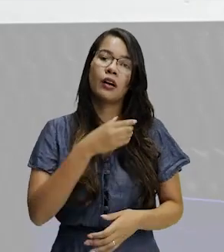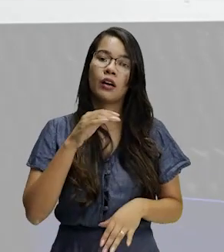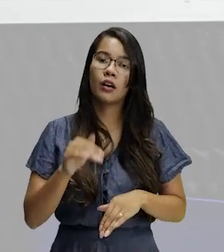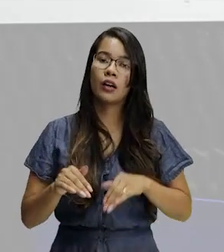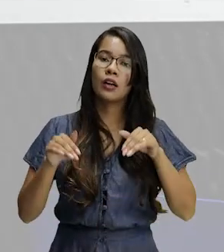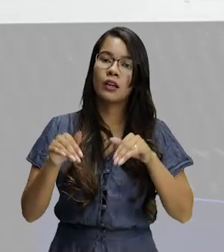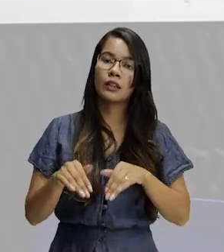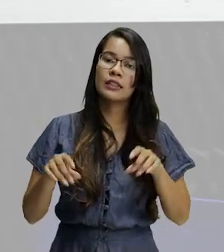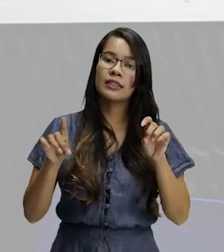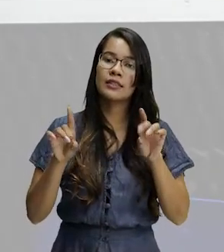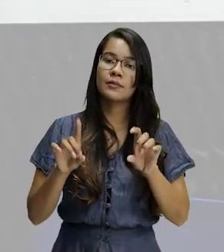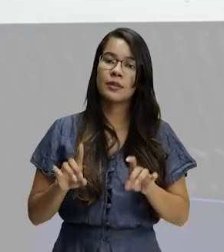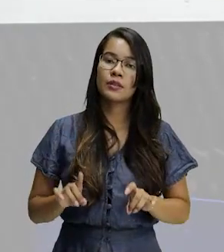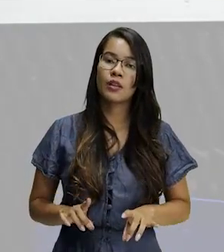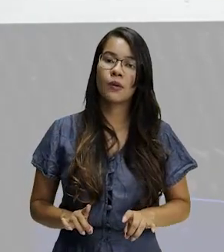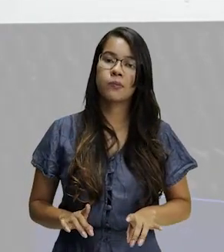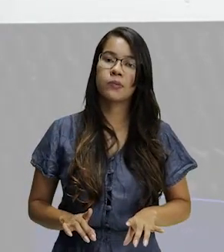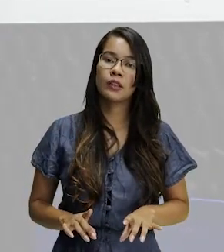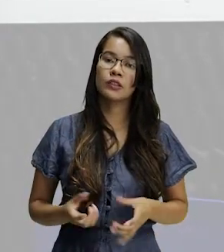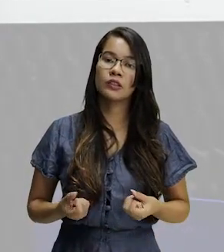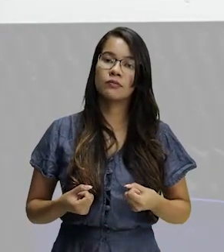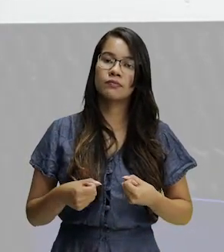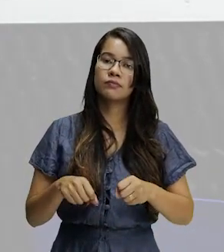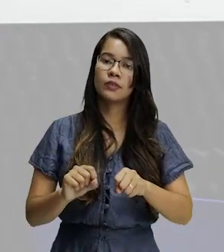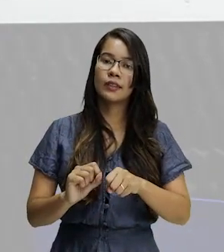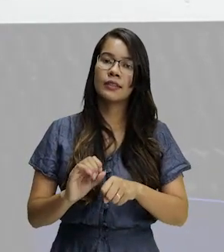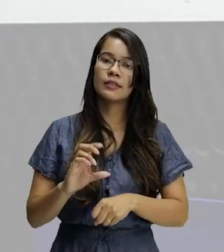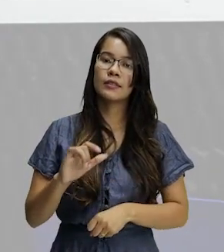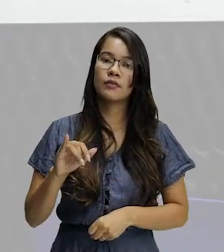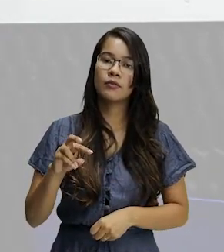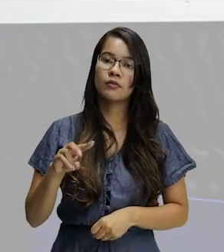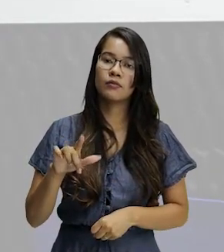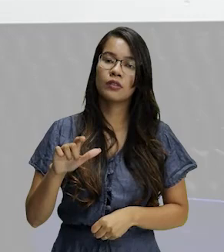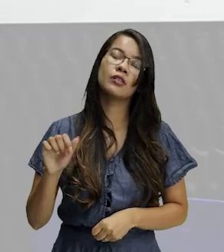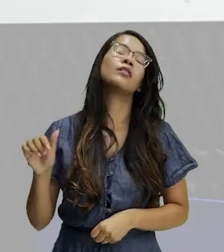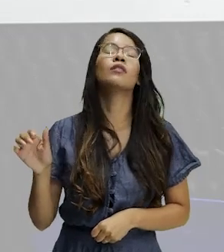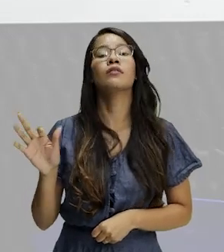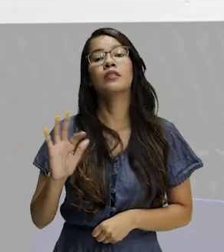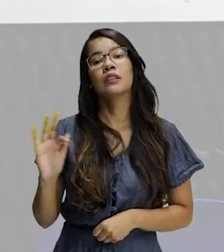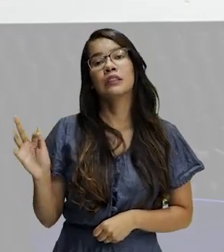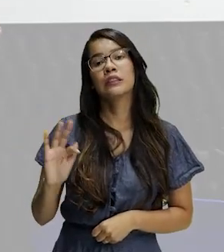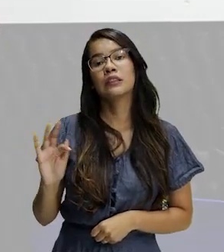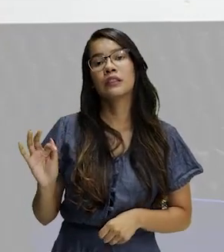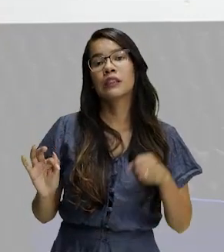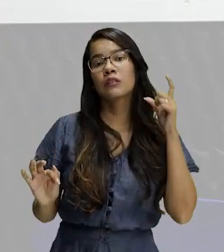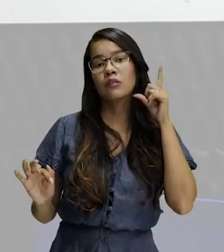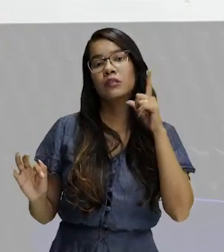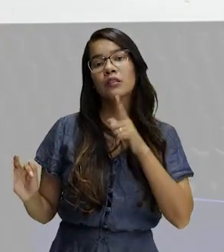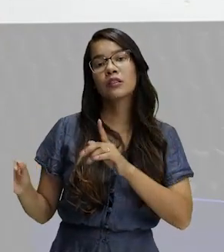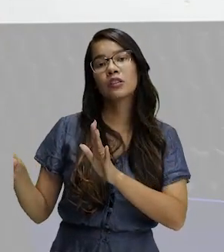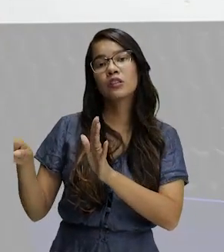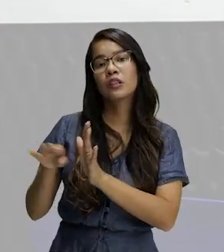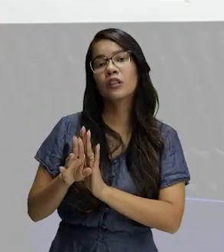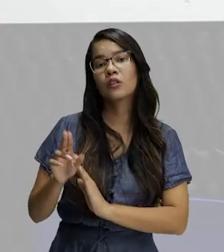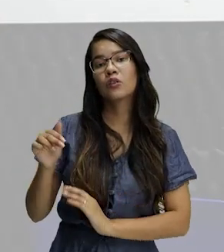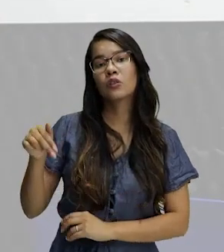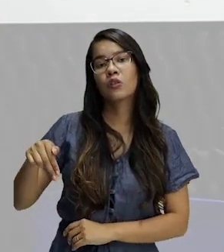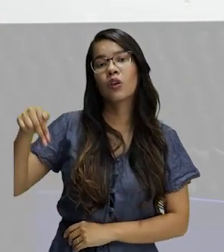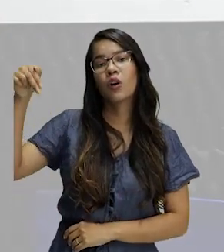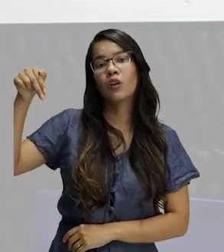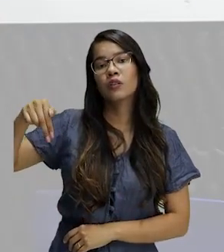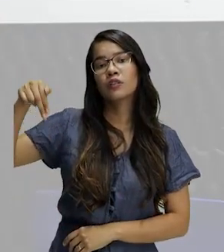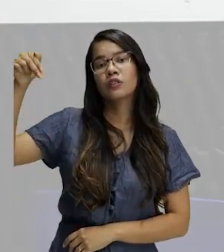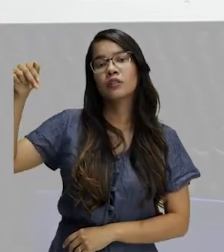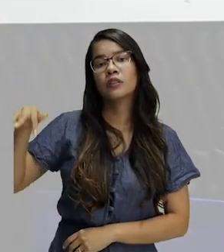principalmente da resistência civil francesa, os aliados conseguem chegar no norte da França,